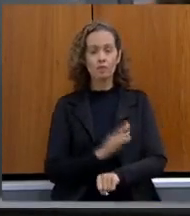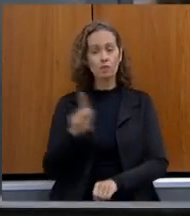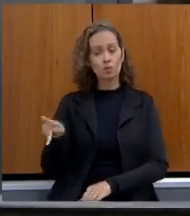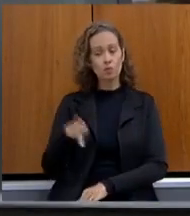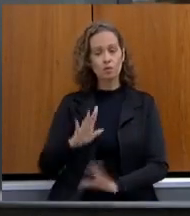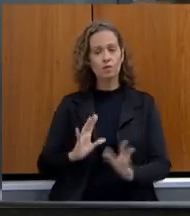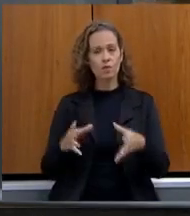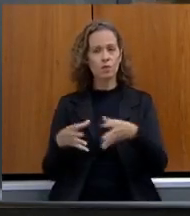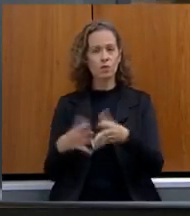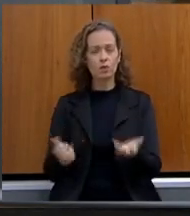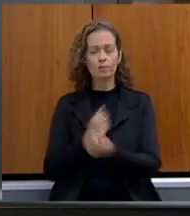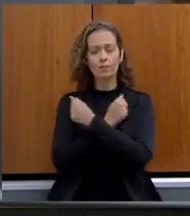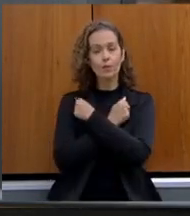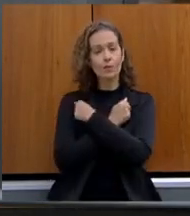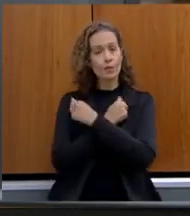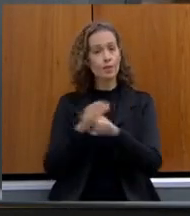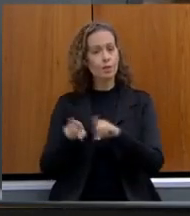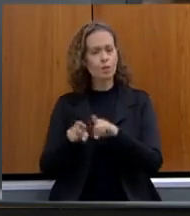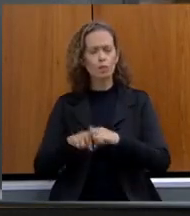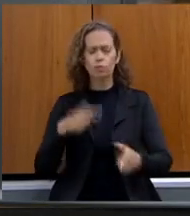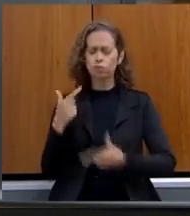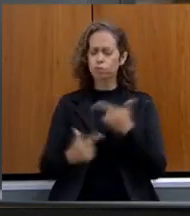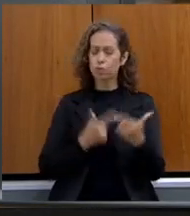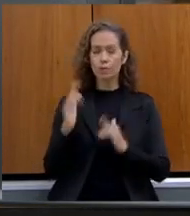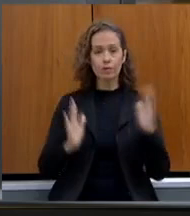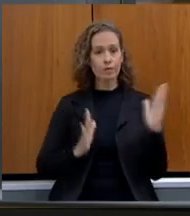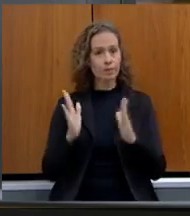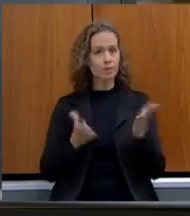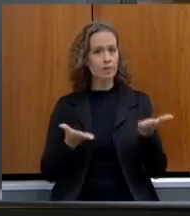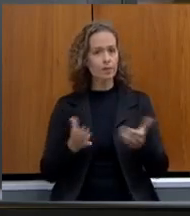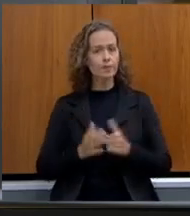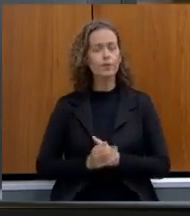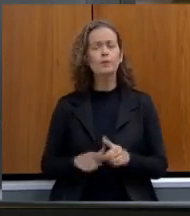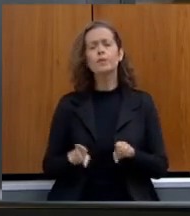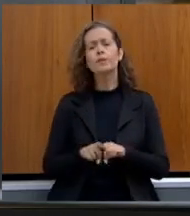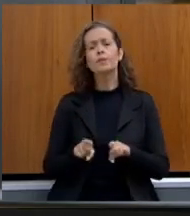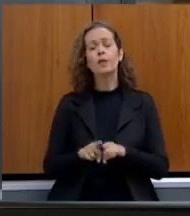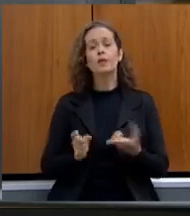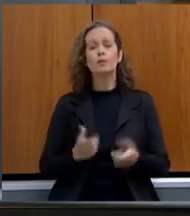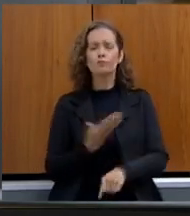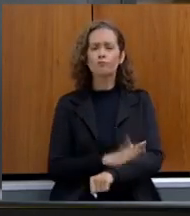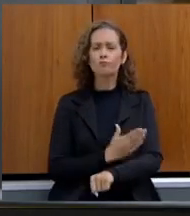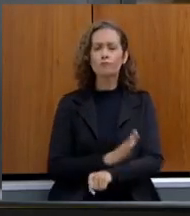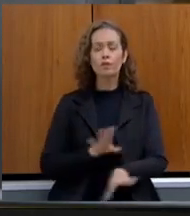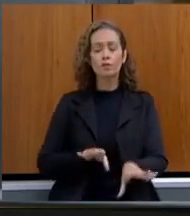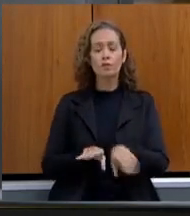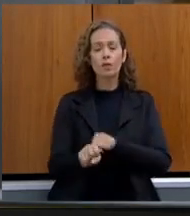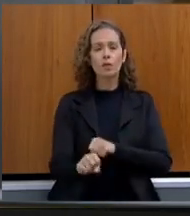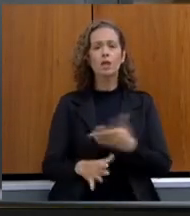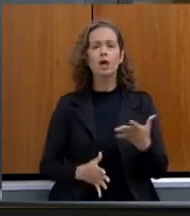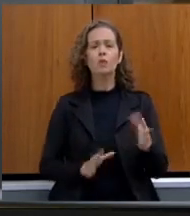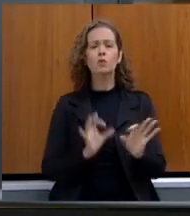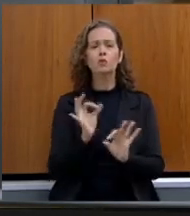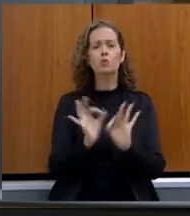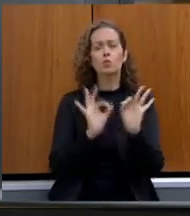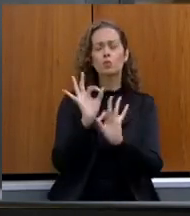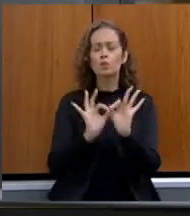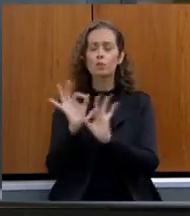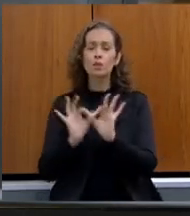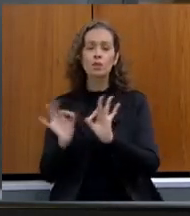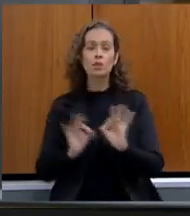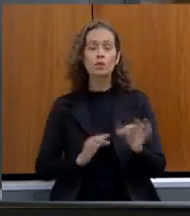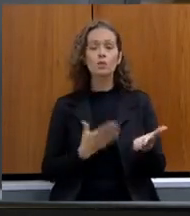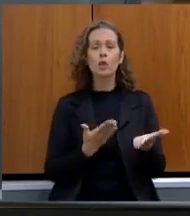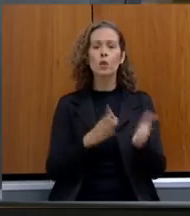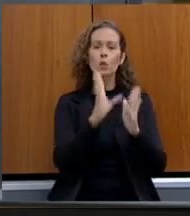mano um abraço também Trabalhou muito nesse período né Tanto para o processo de formação de construção dos materiais os planos de estudo